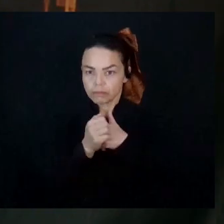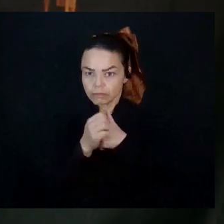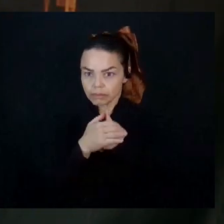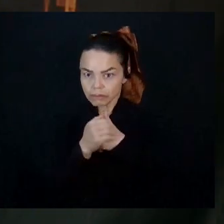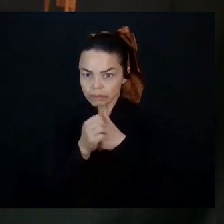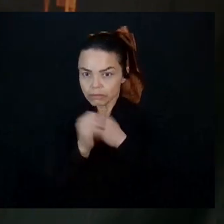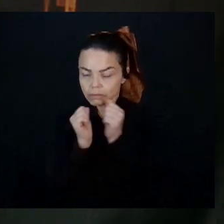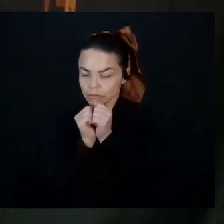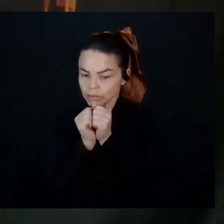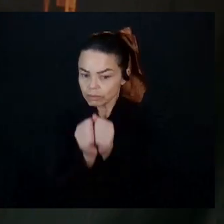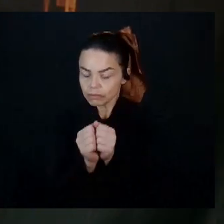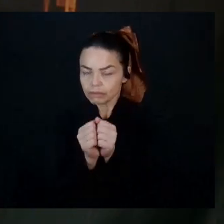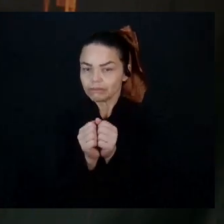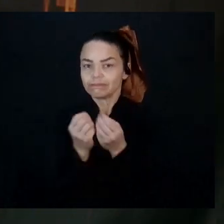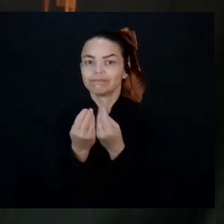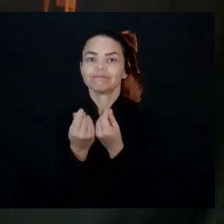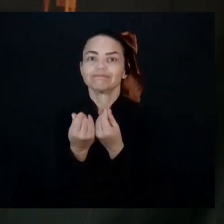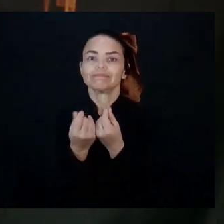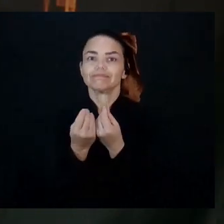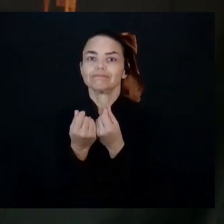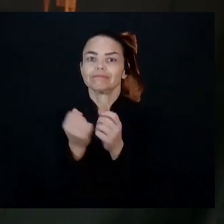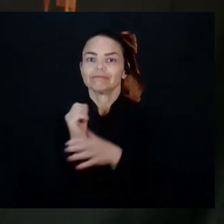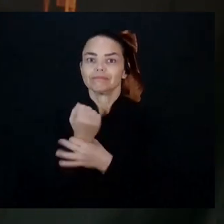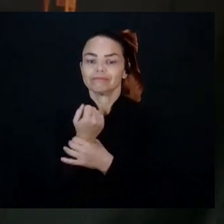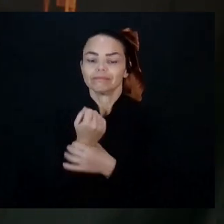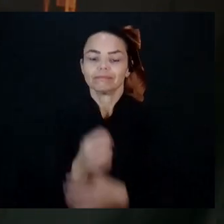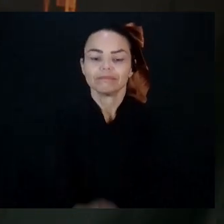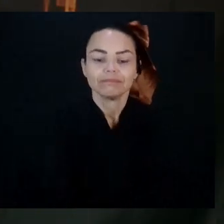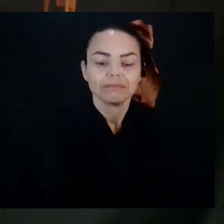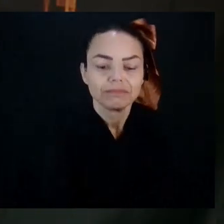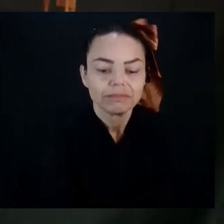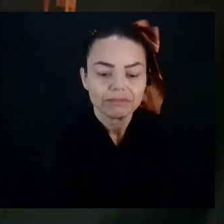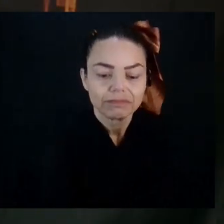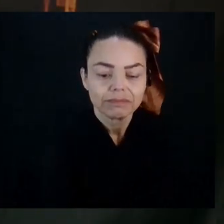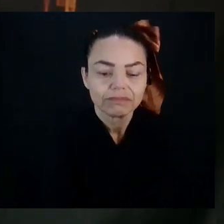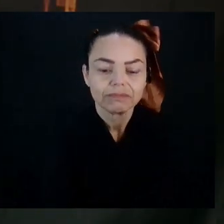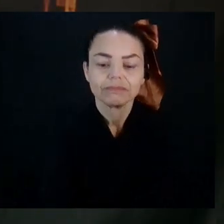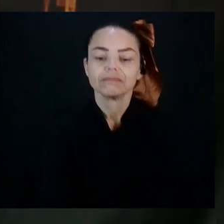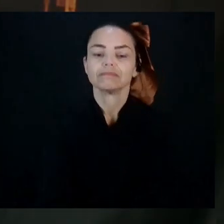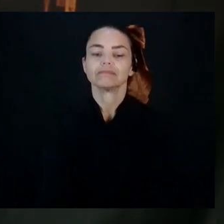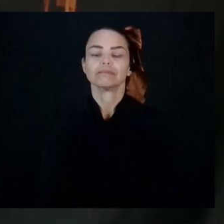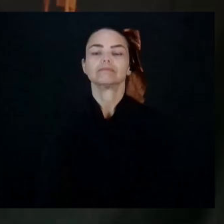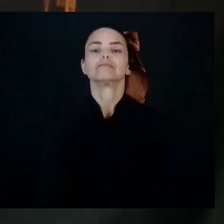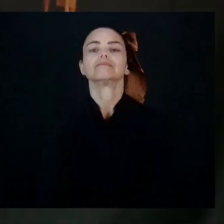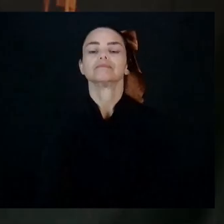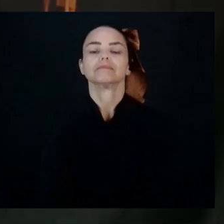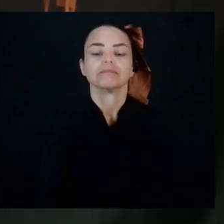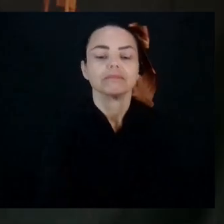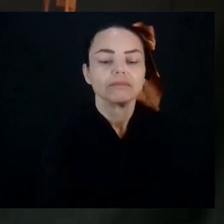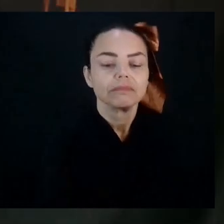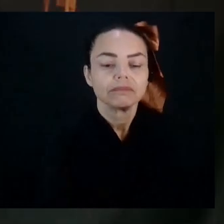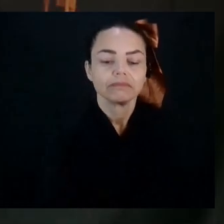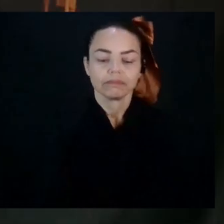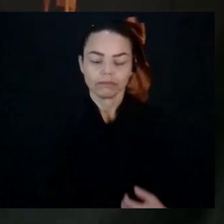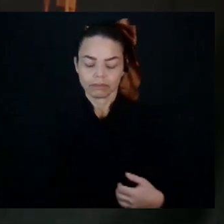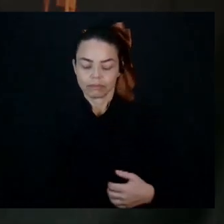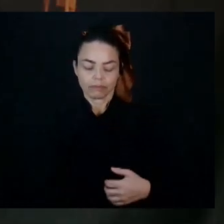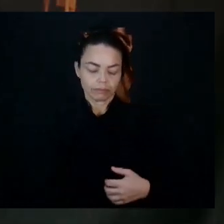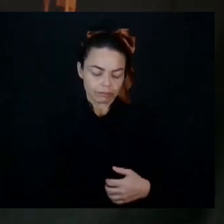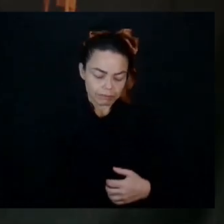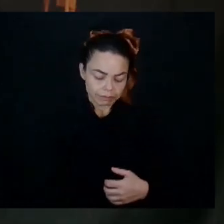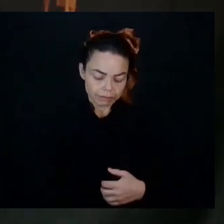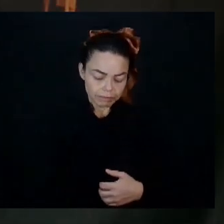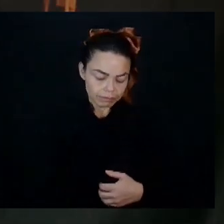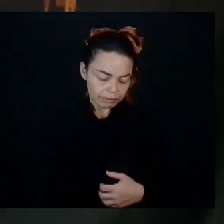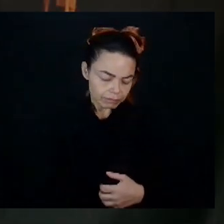ter uma sensação de estar te ajudando. E essa sensação de estar te ajudando pode ser conectada com a sensação de